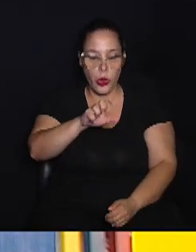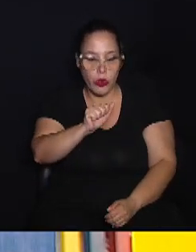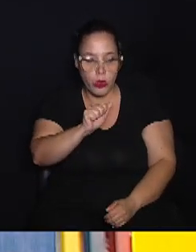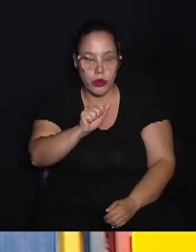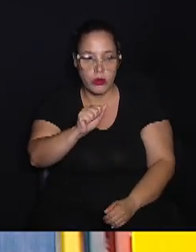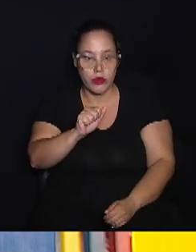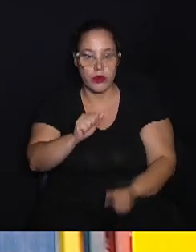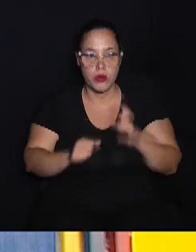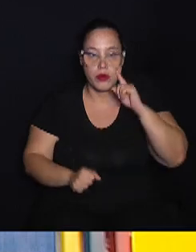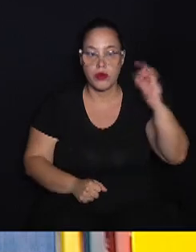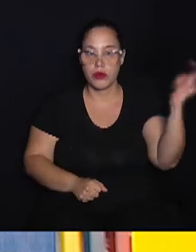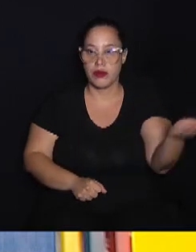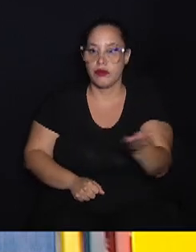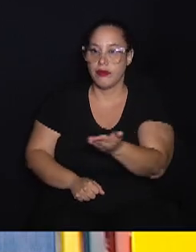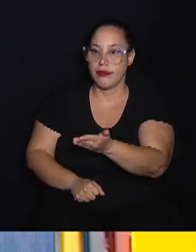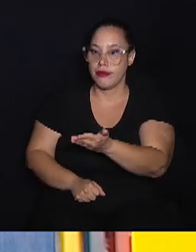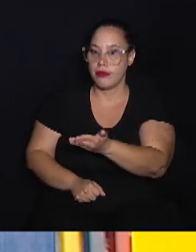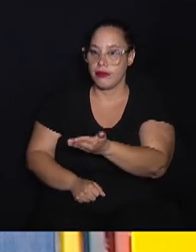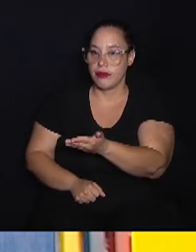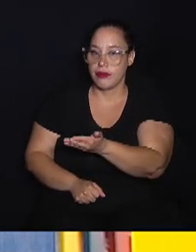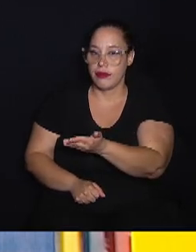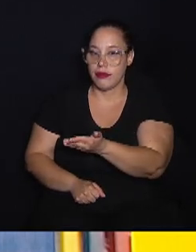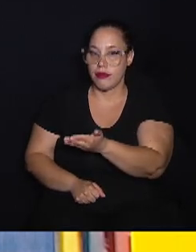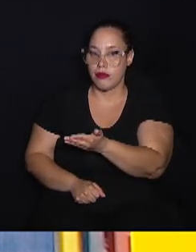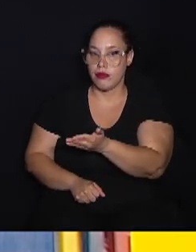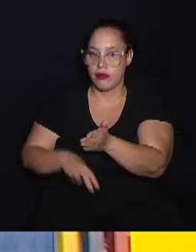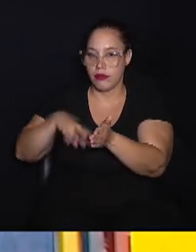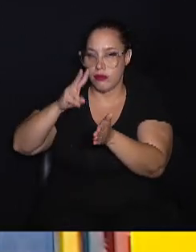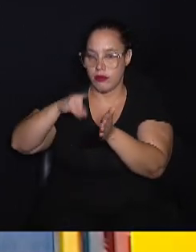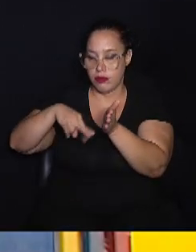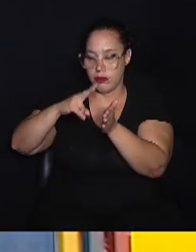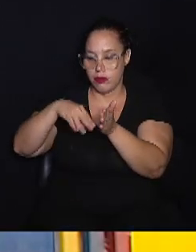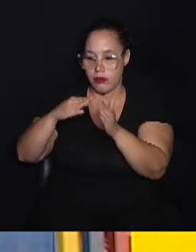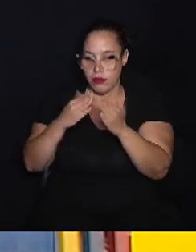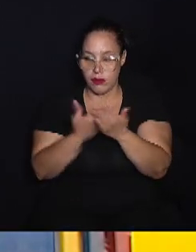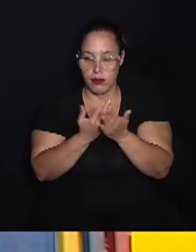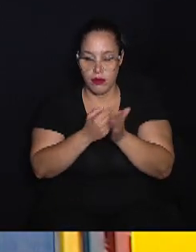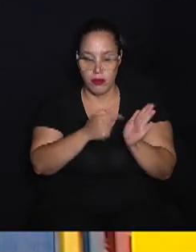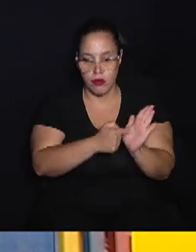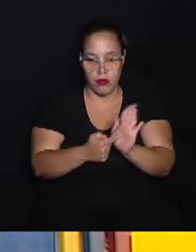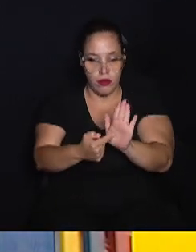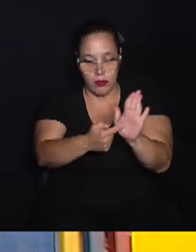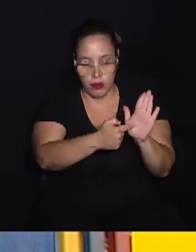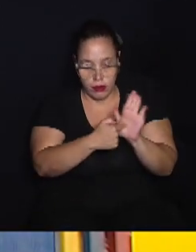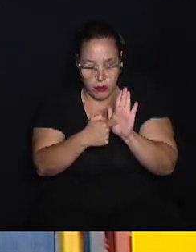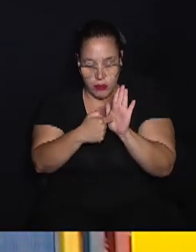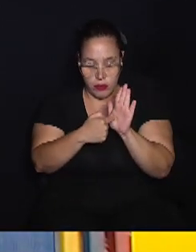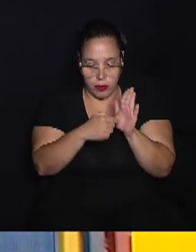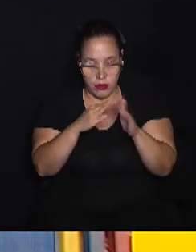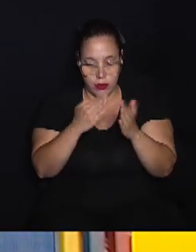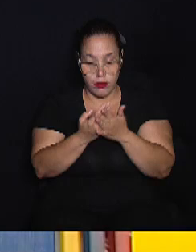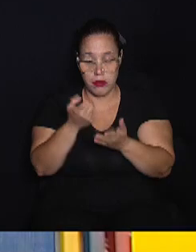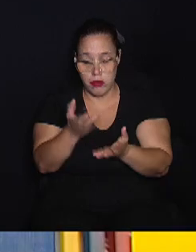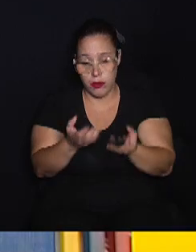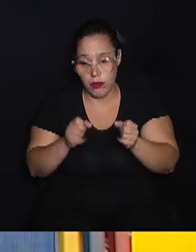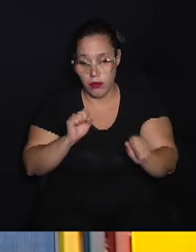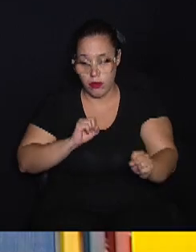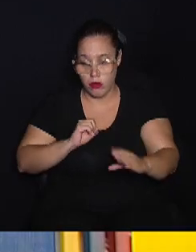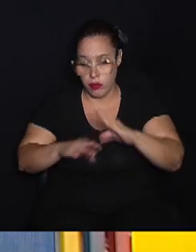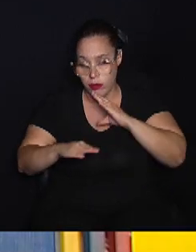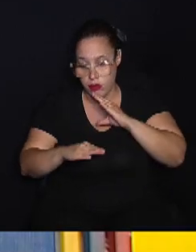consultaescolas.campinas.sp.gov PBR Localiza na relação de escolas apresentada o a escola para onde a inscrição